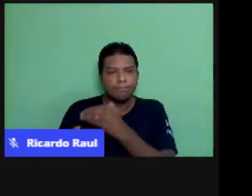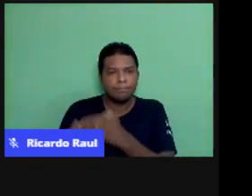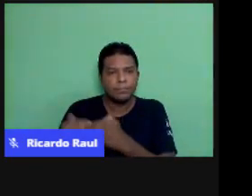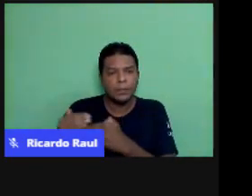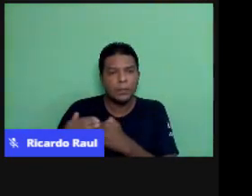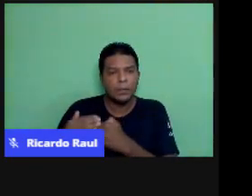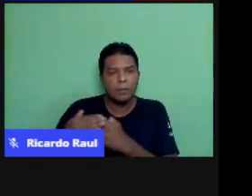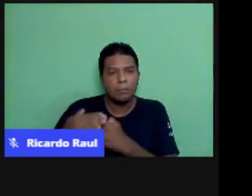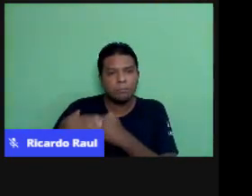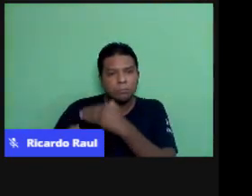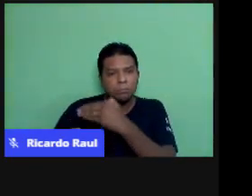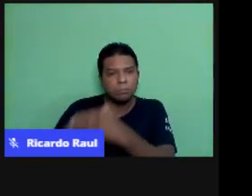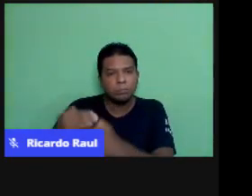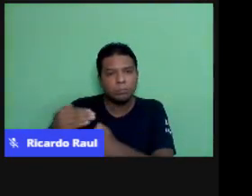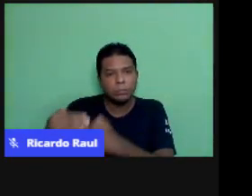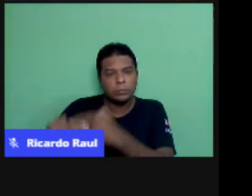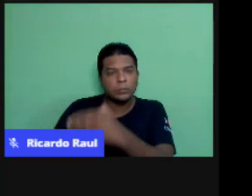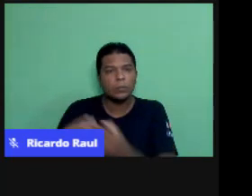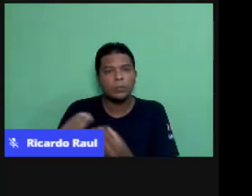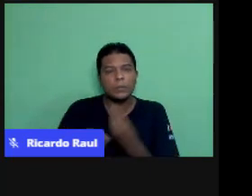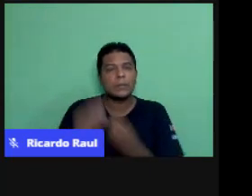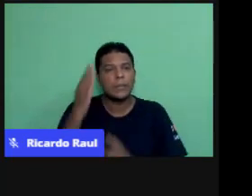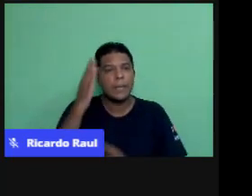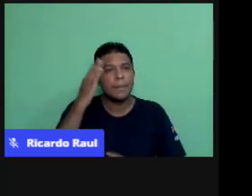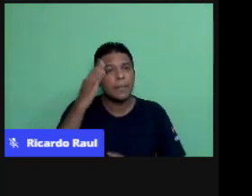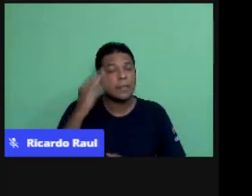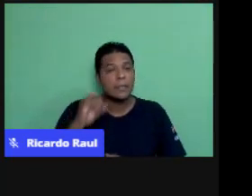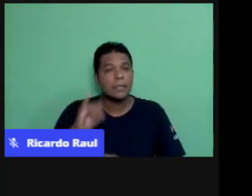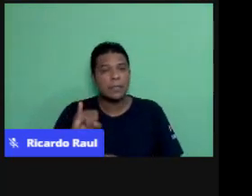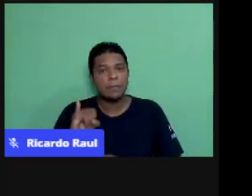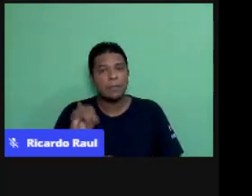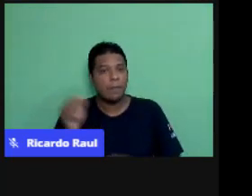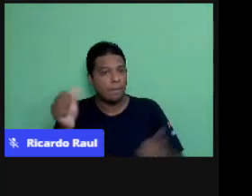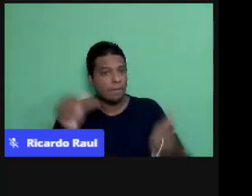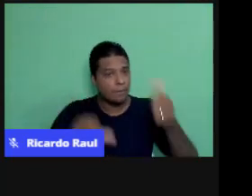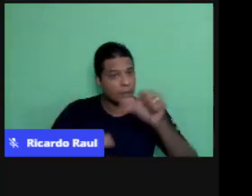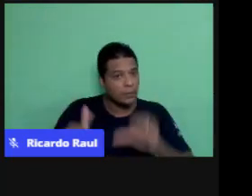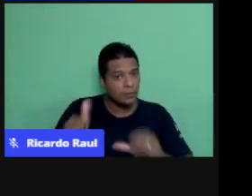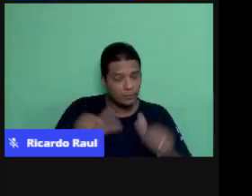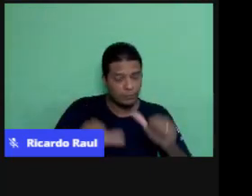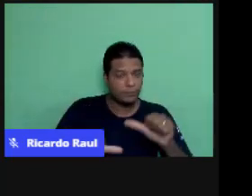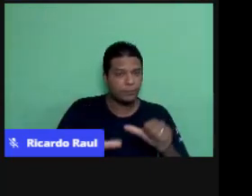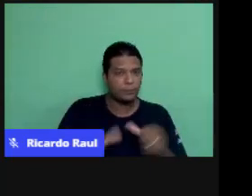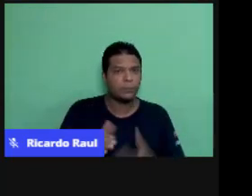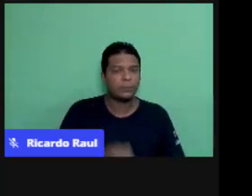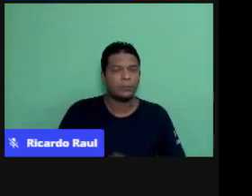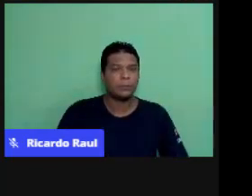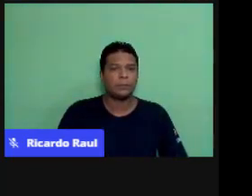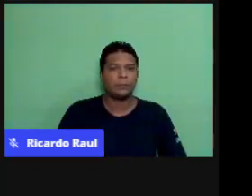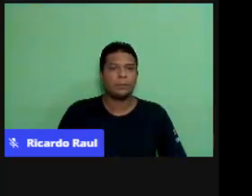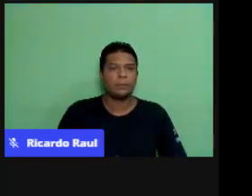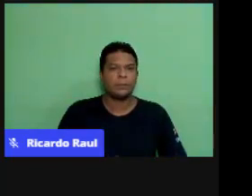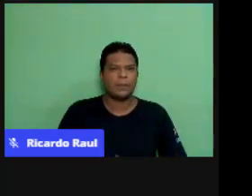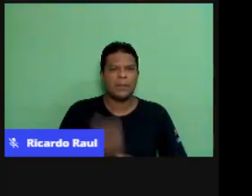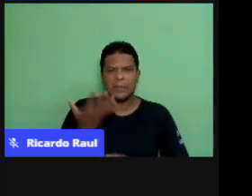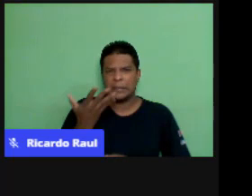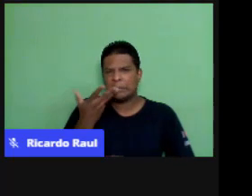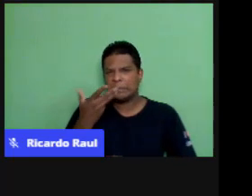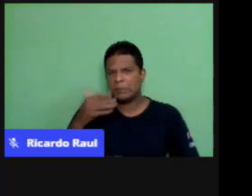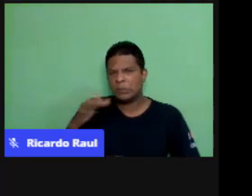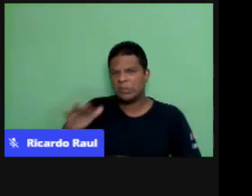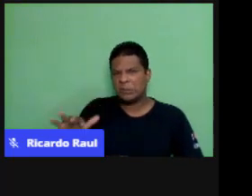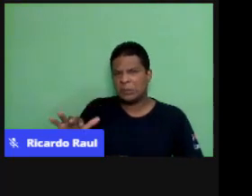vou saber se eu fizer uma avaliação. Mas eles são muito pequenos,